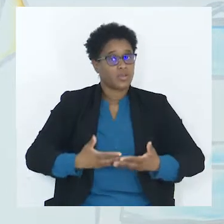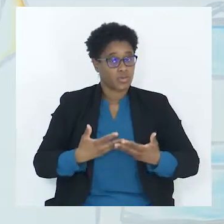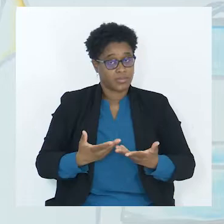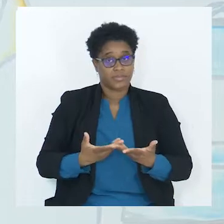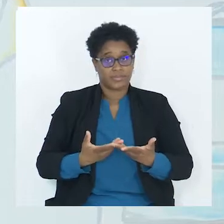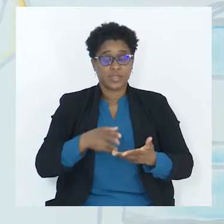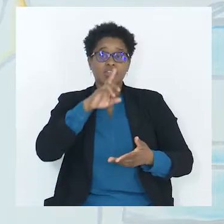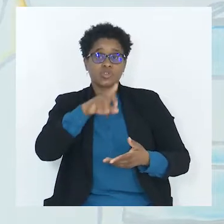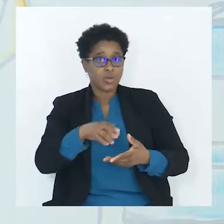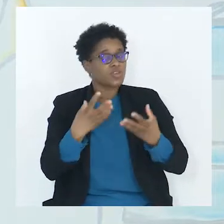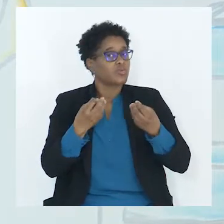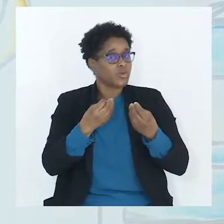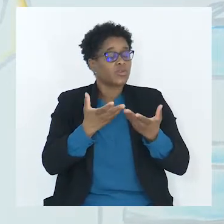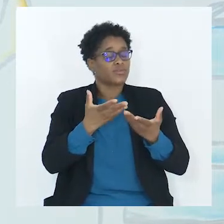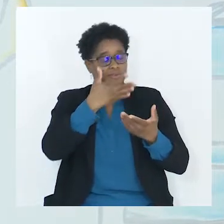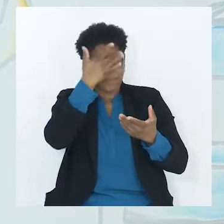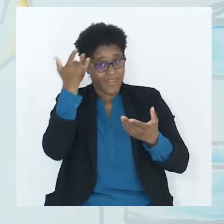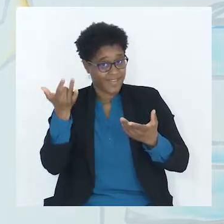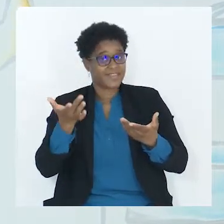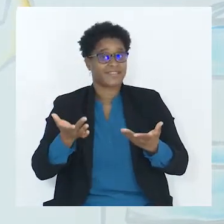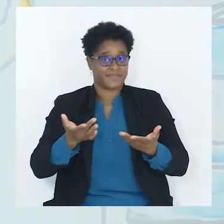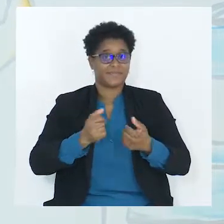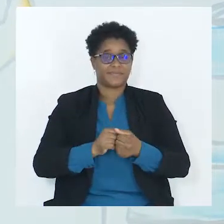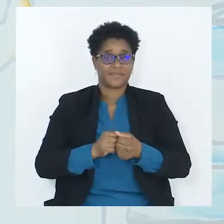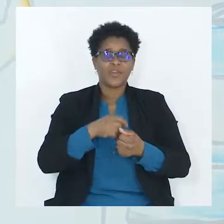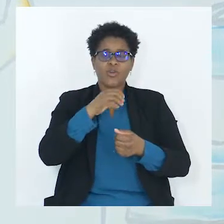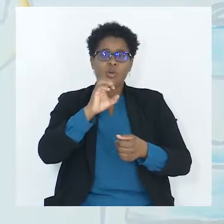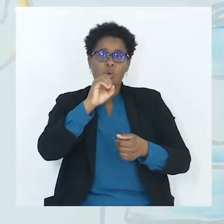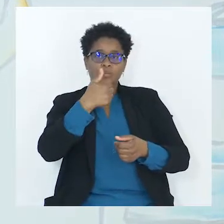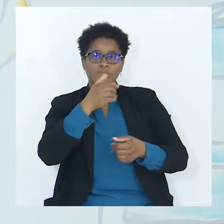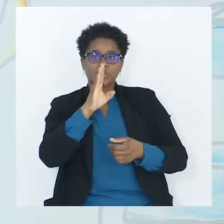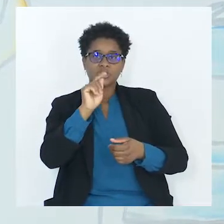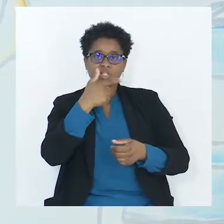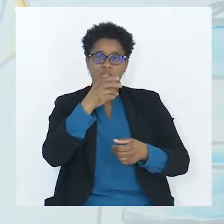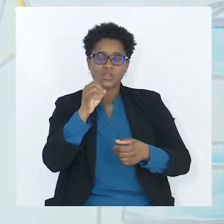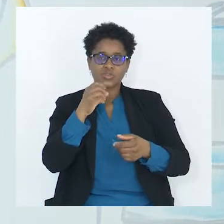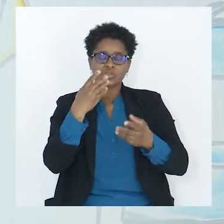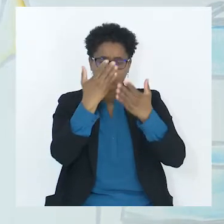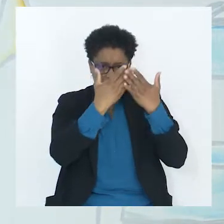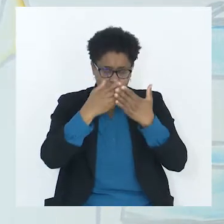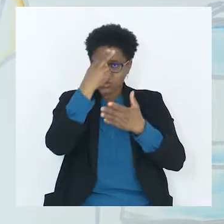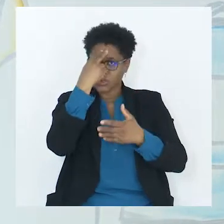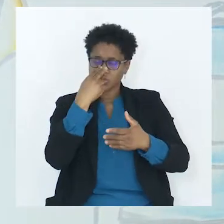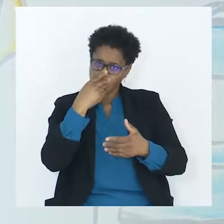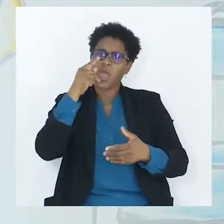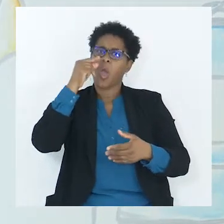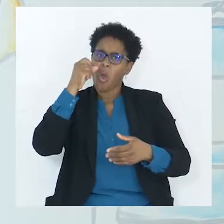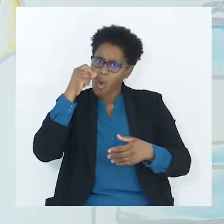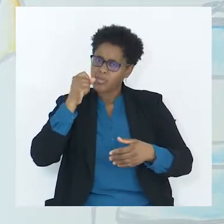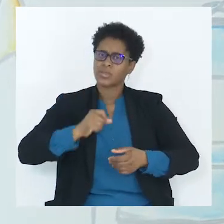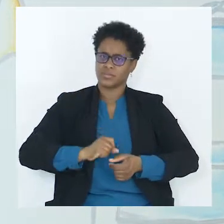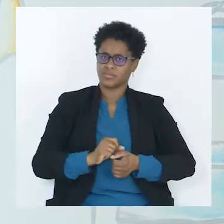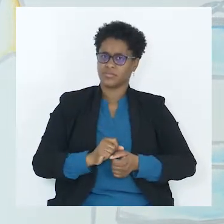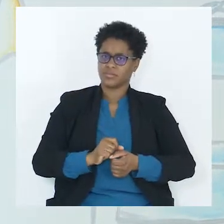Naturalmente, a resposta é muito simples. O objeto do estudo da história é o